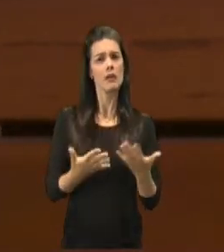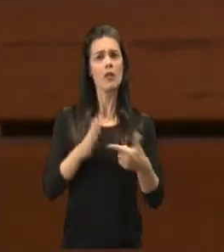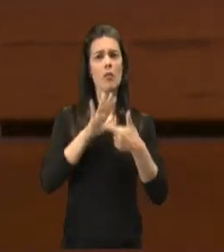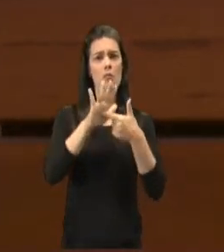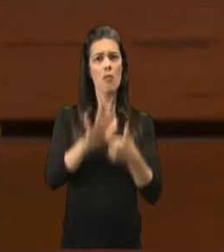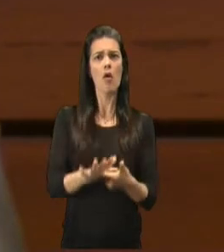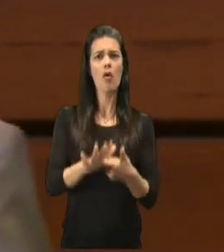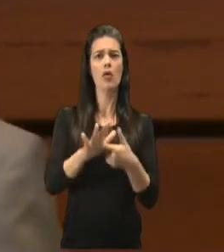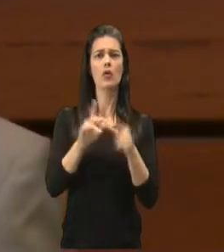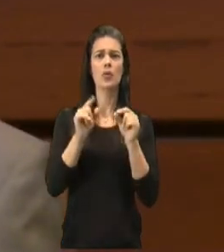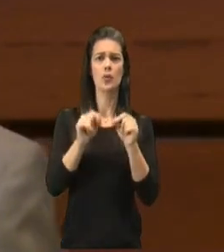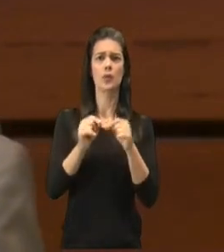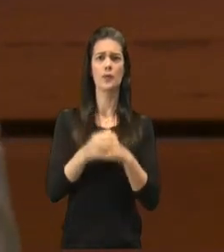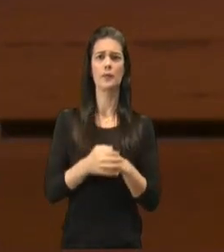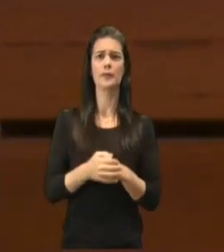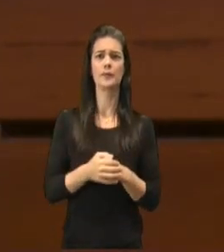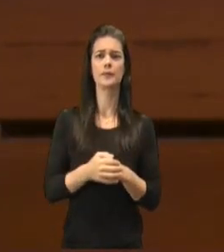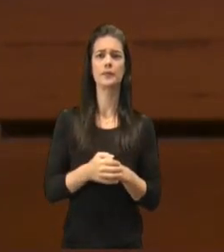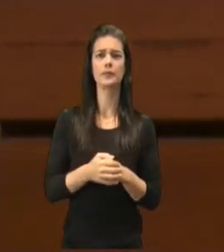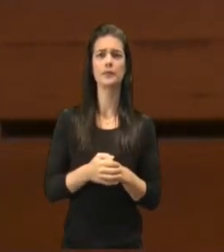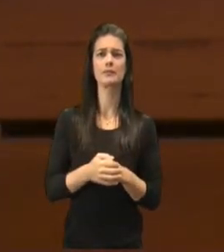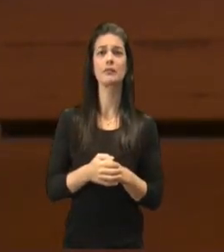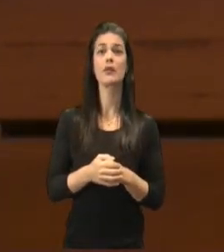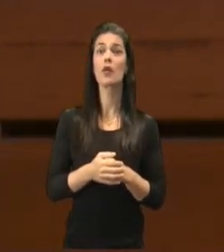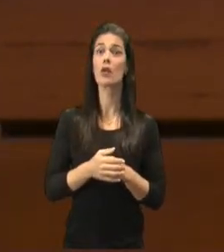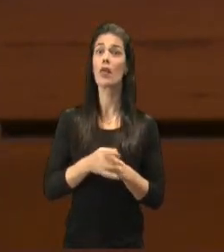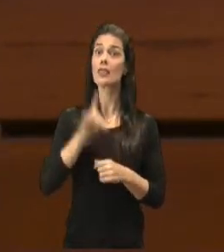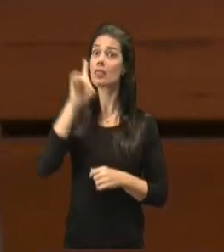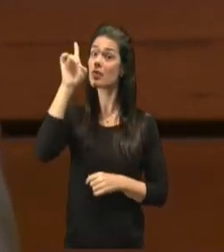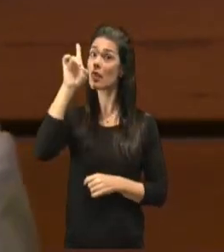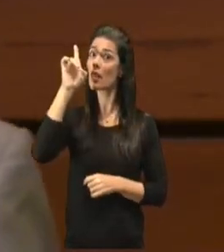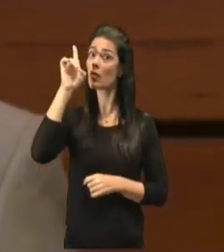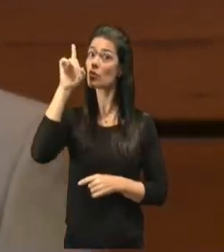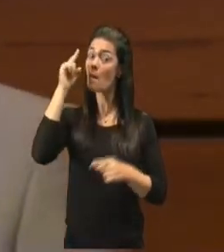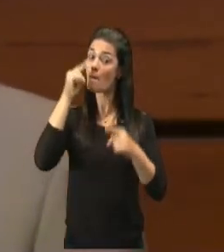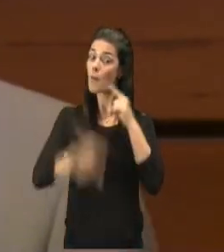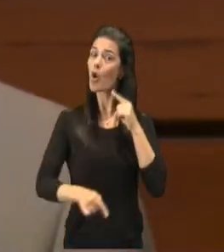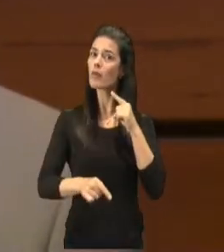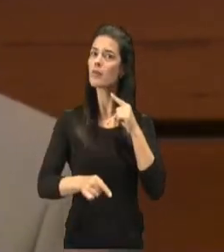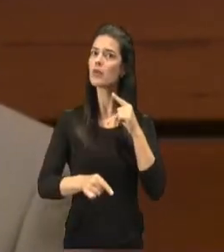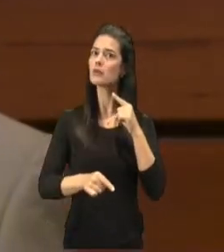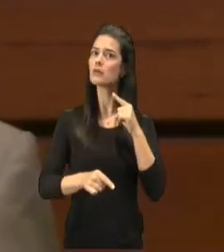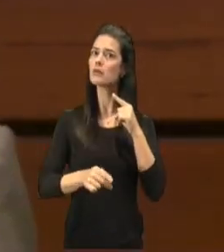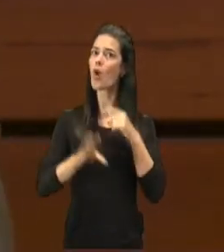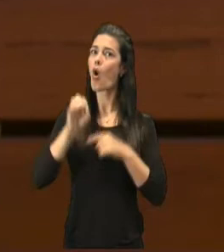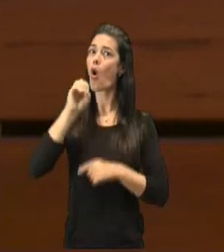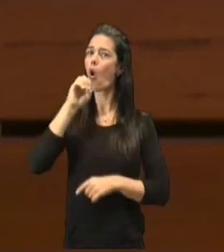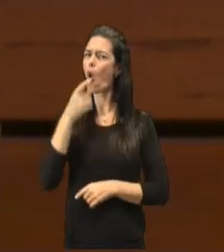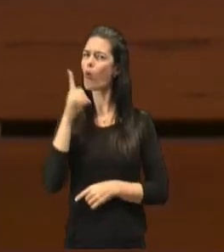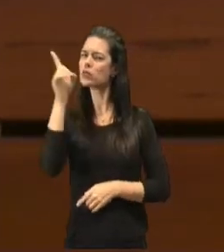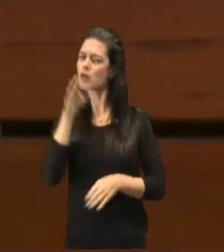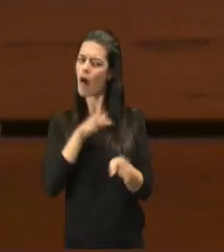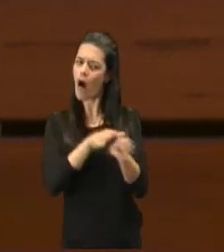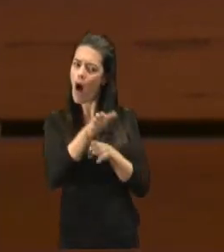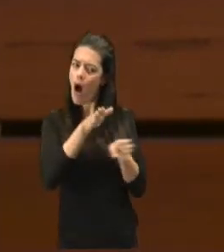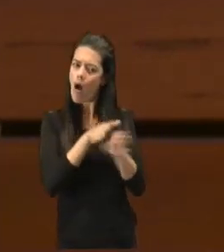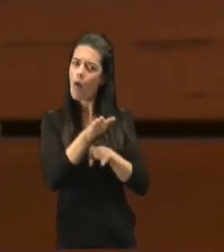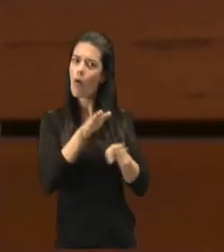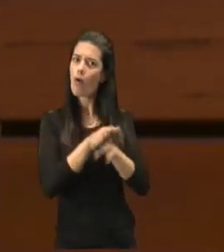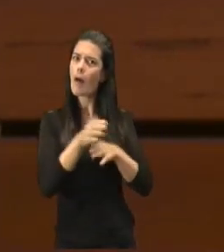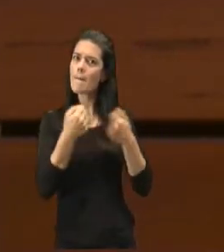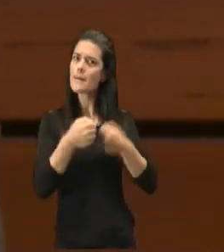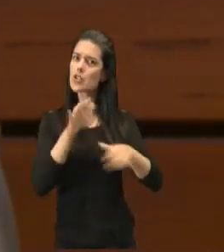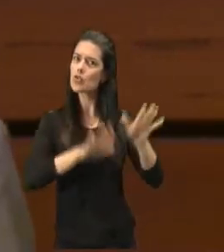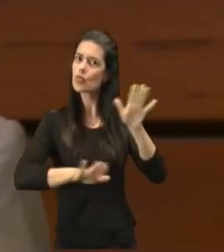respeito de uma proibição ou de um cuidado para com aquilo que entra no